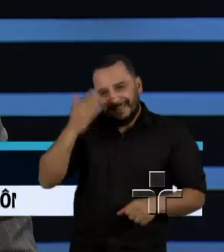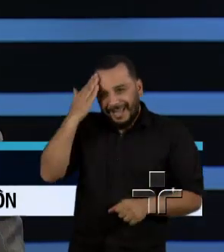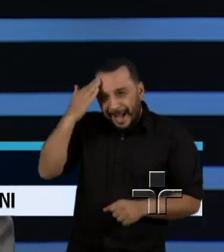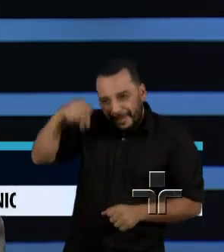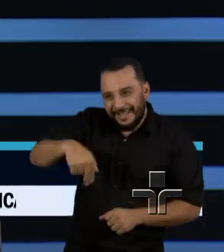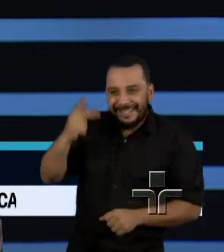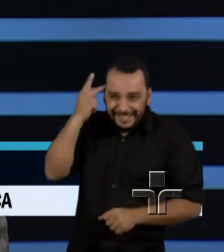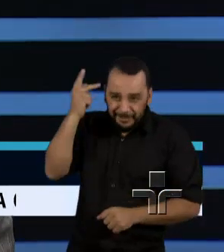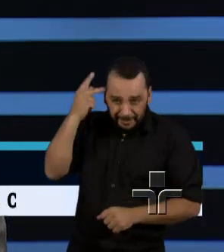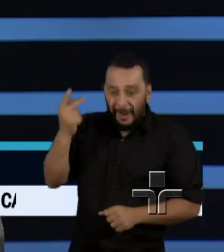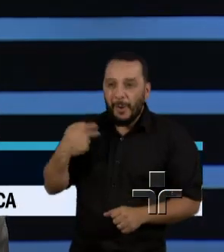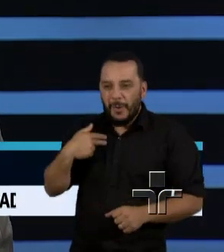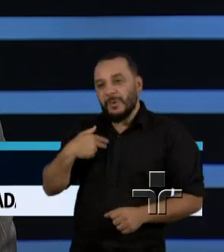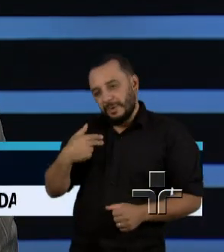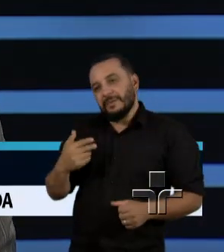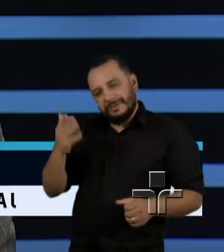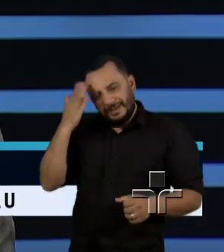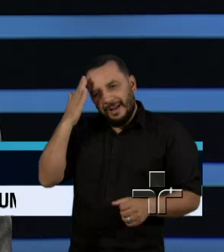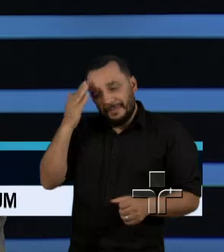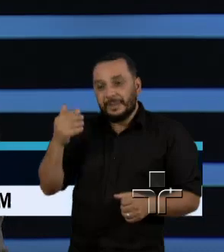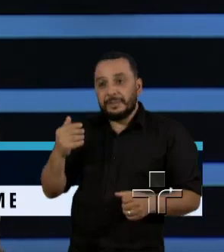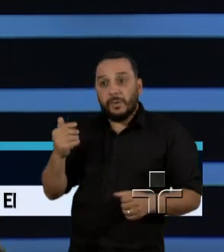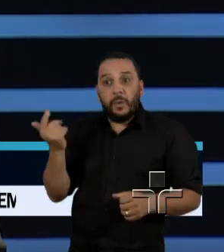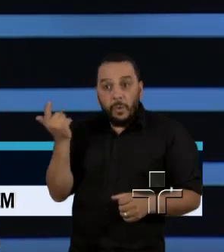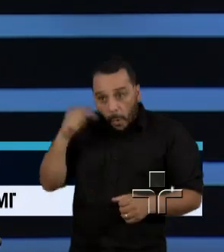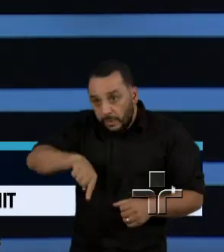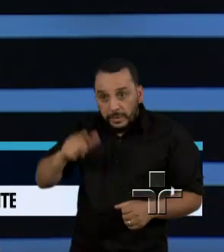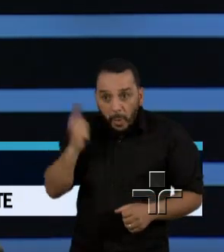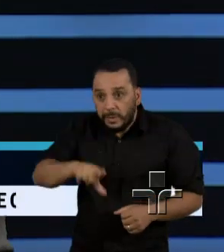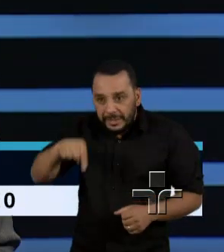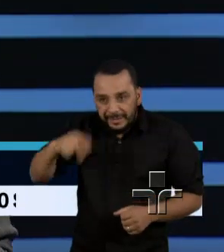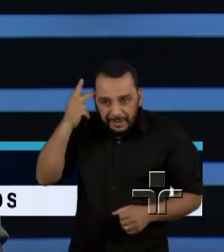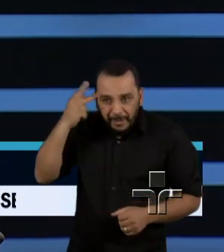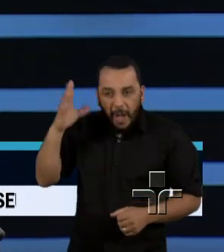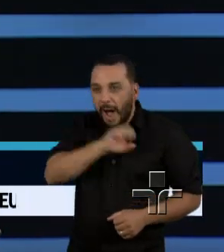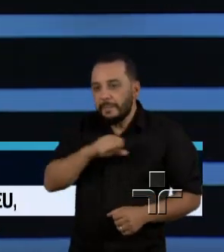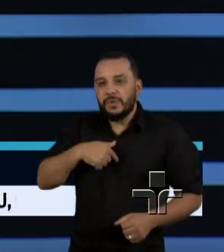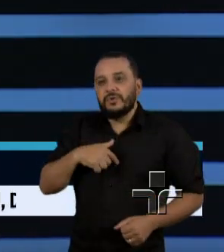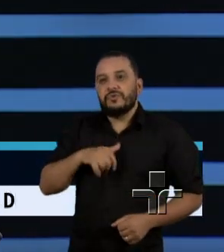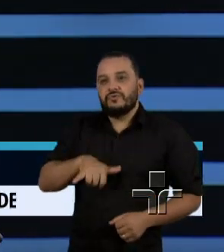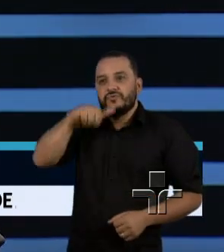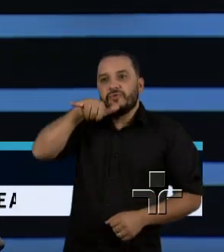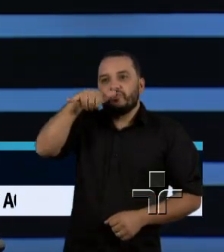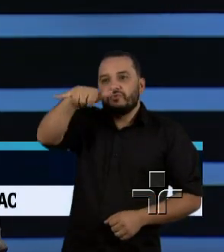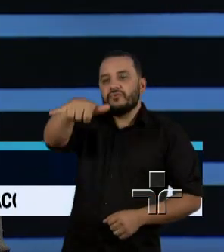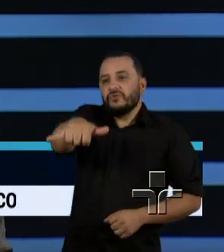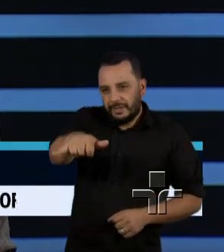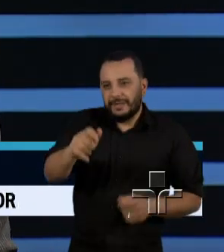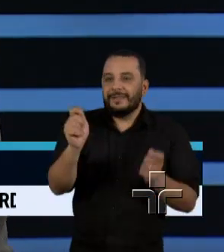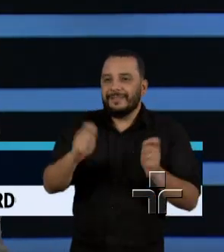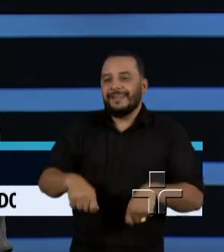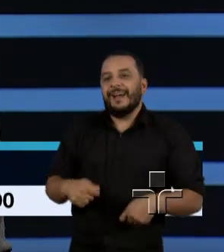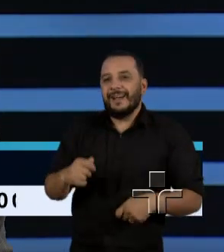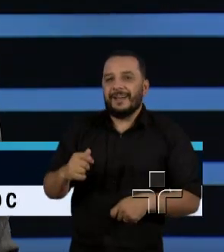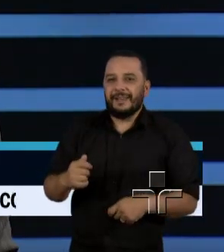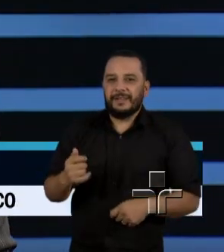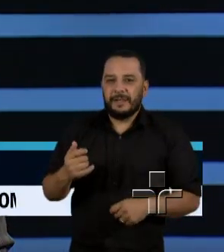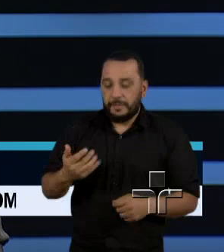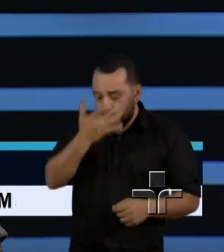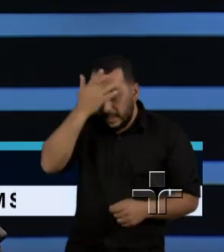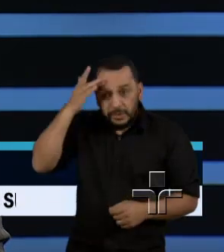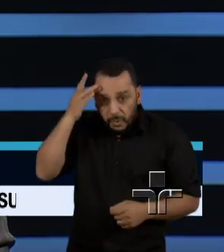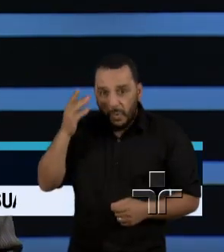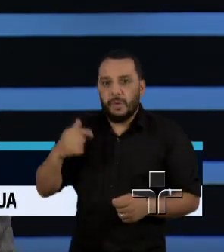conseguir reduzir muito essas distâncias, você vai possibilitar, inclusive, melhorar a qualidade de vida de trabalhadores que vão